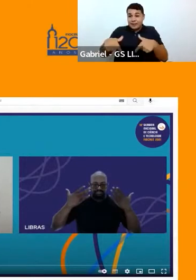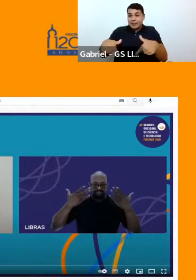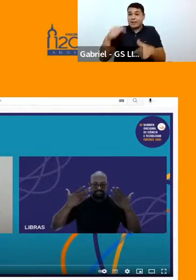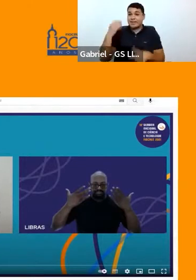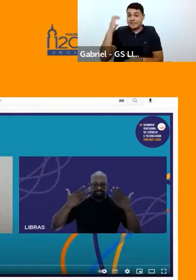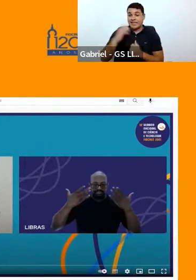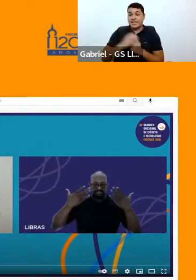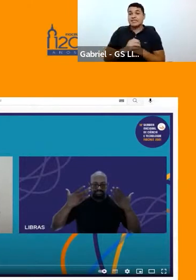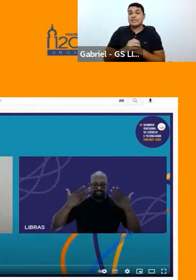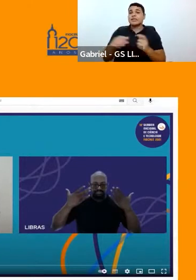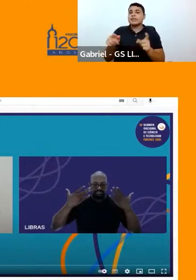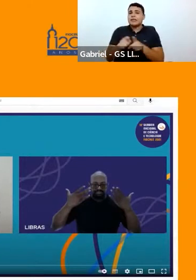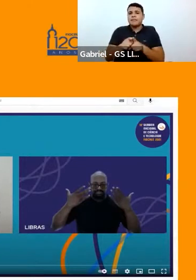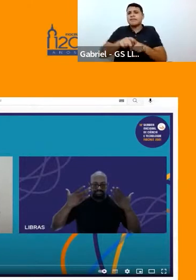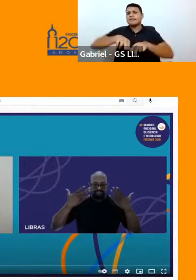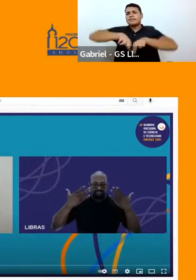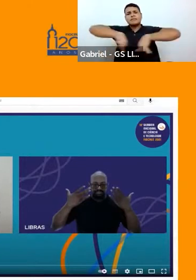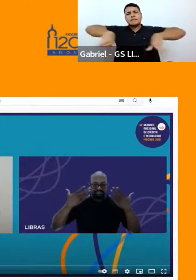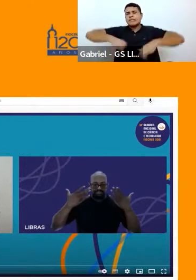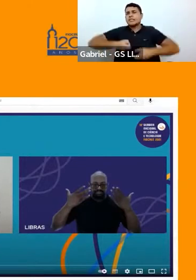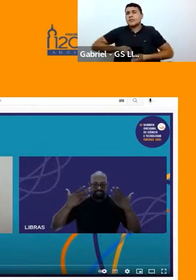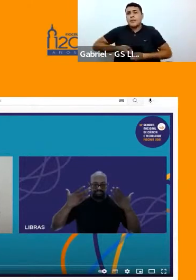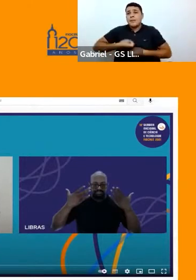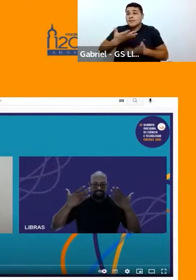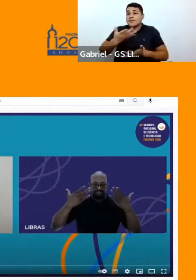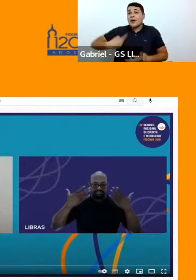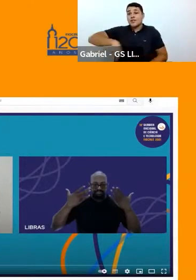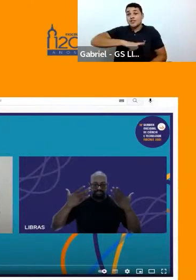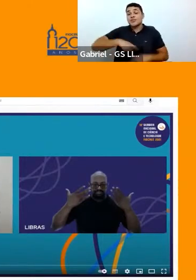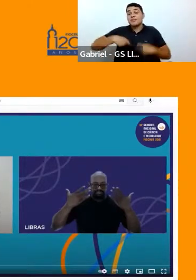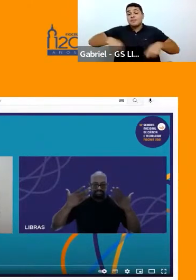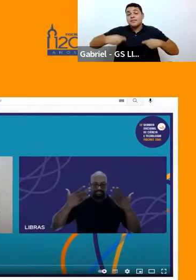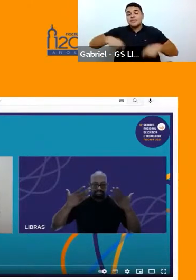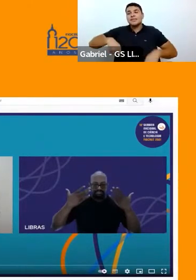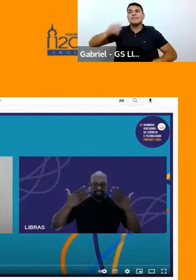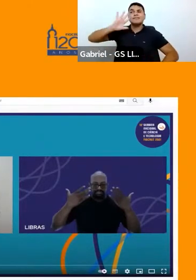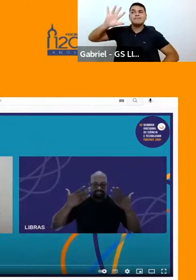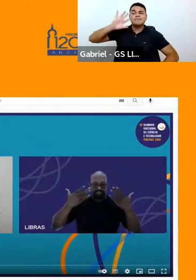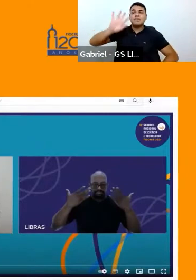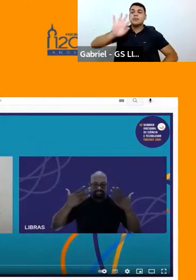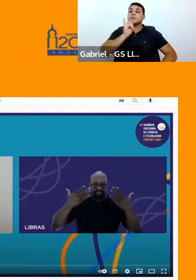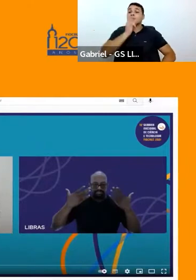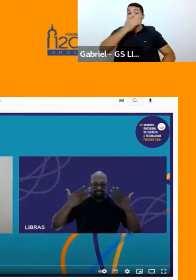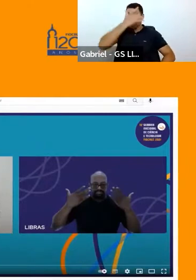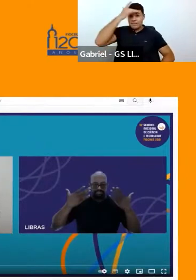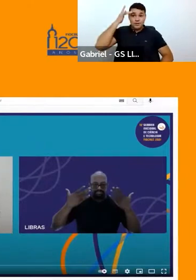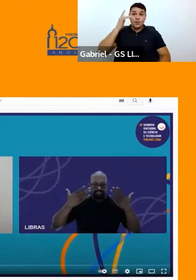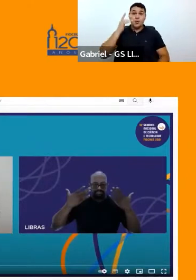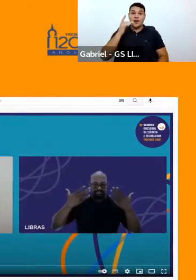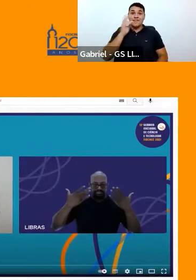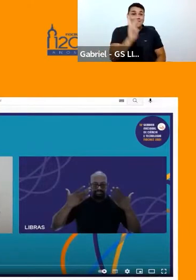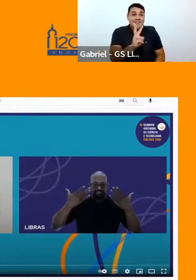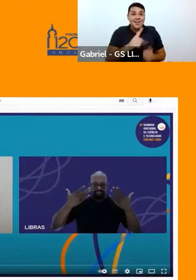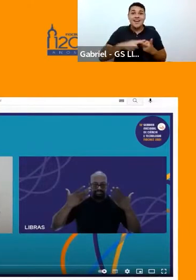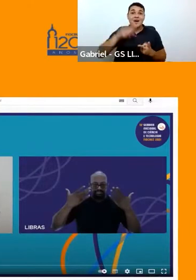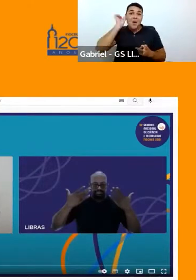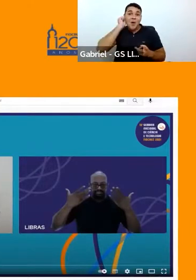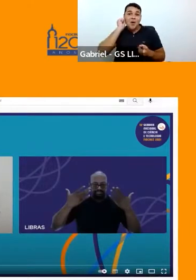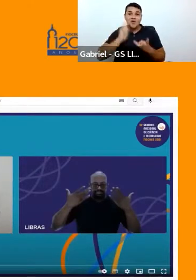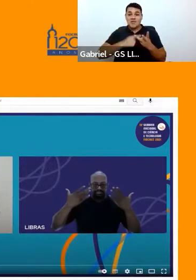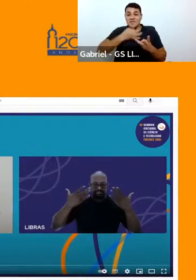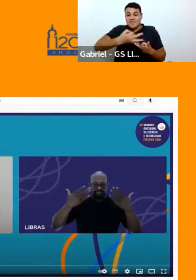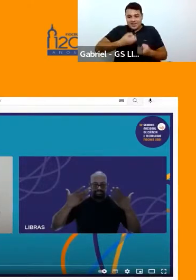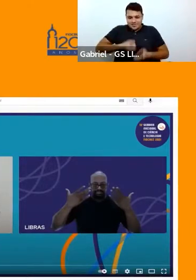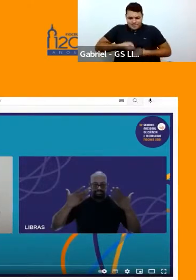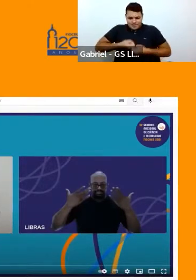múltiplas formas de expressão. Isso quer dizer que a gente tem que pensar que tem pessoas que falam, que ouvem, que se comunicam, que se expressam,